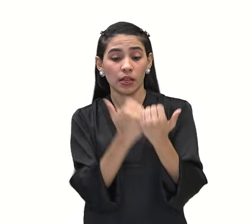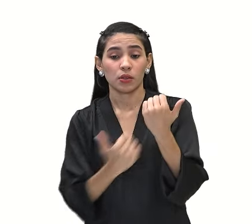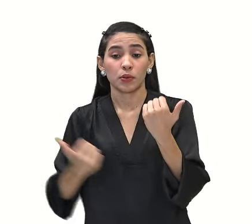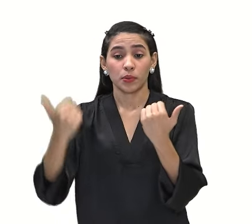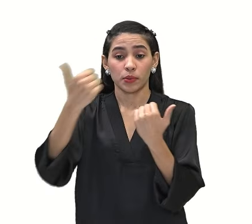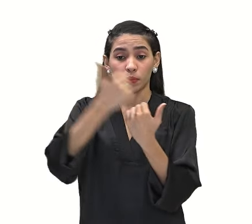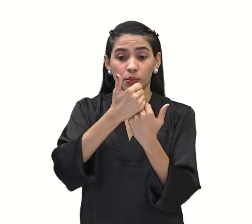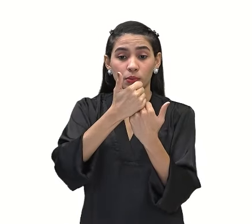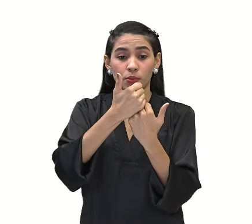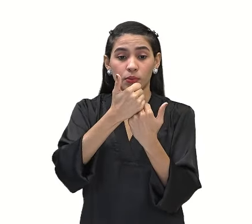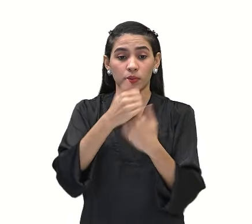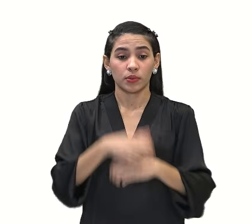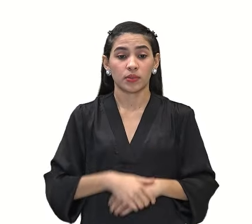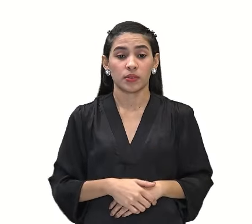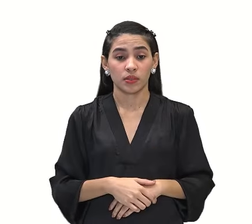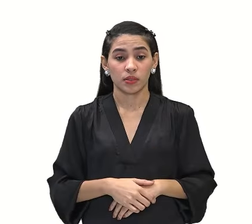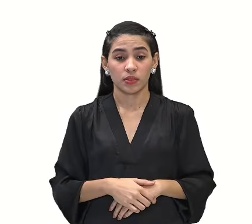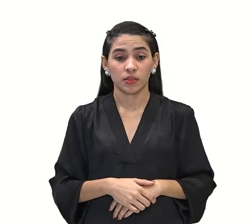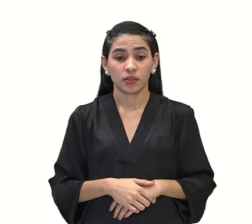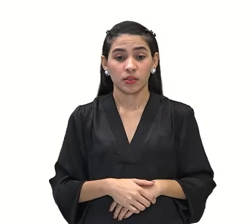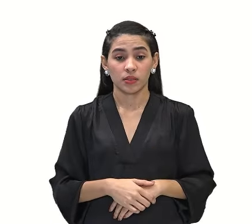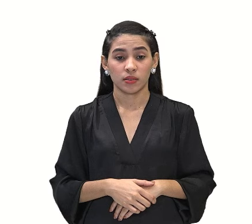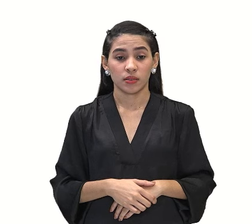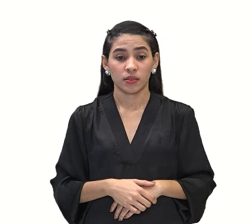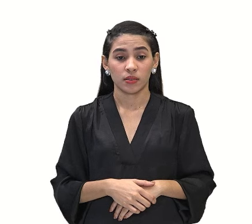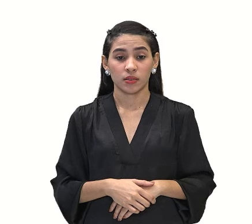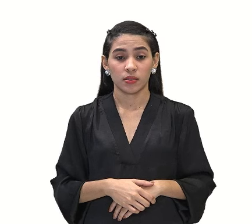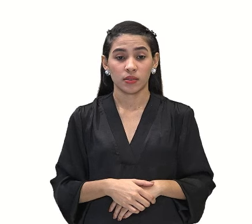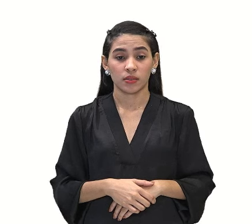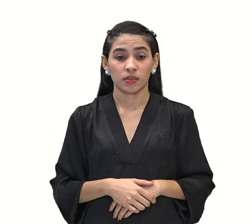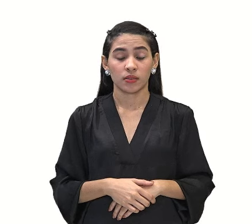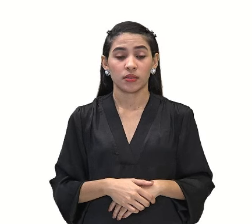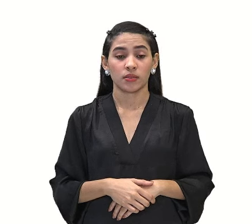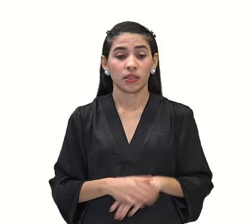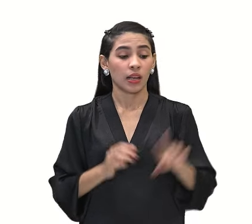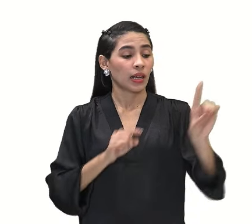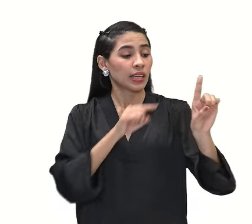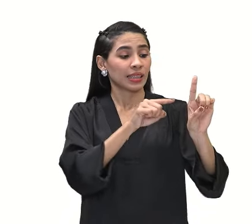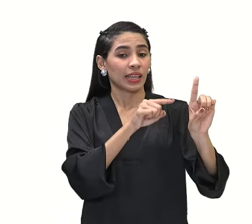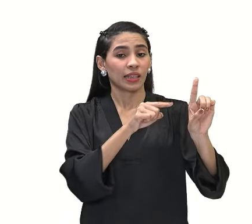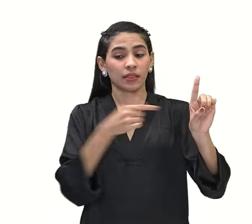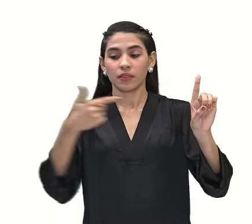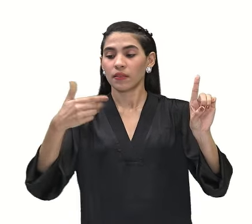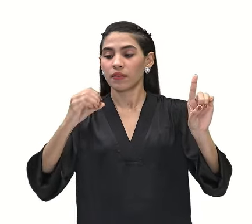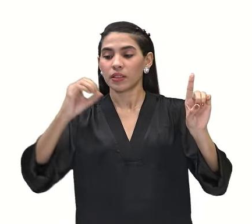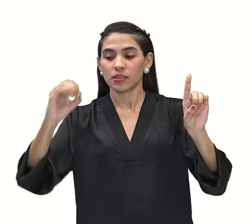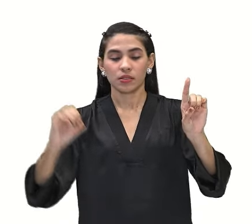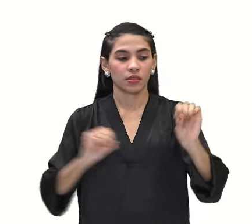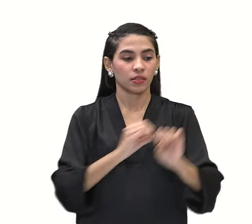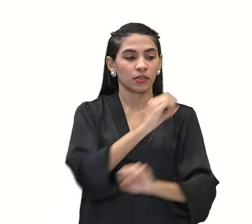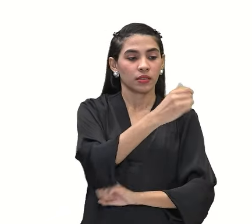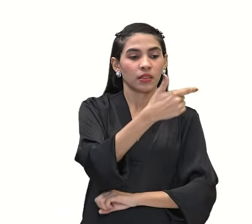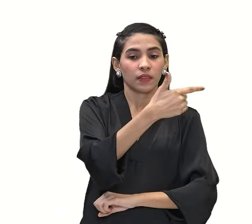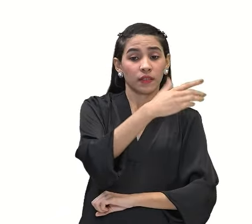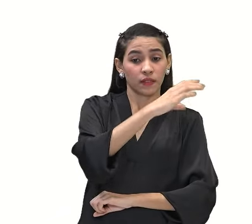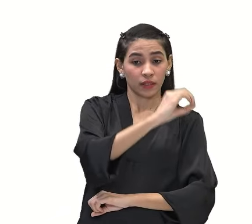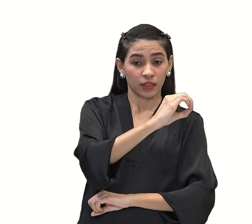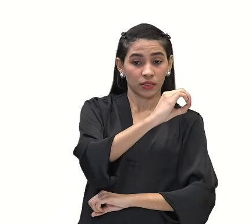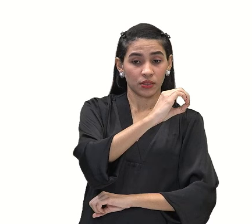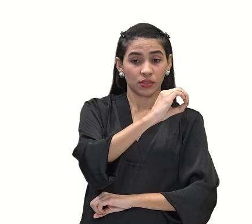né o 20 em D nós temos olha 20